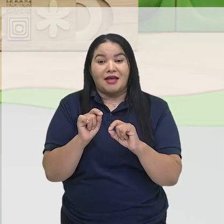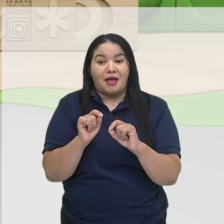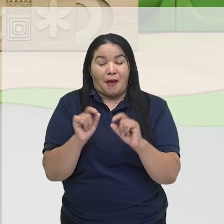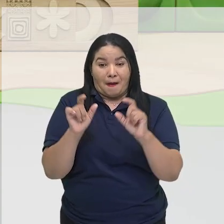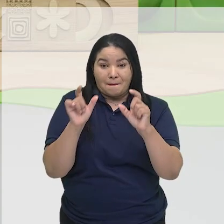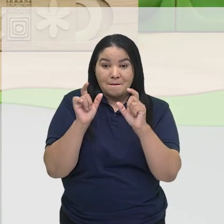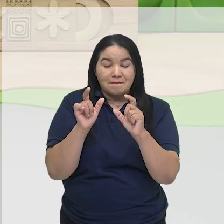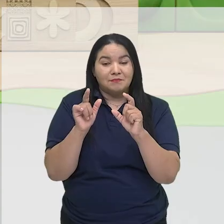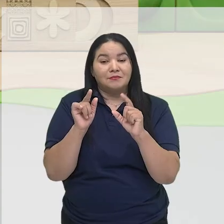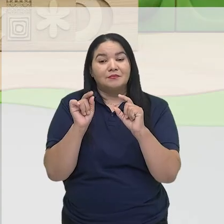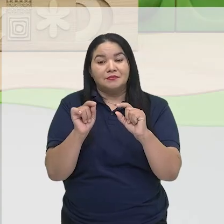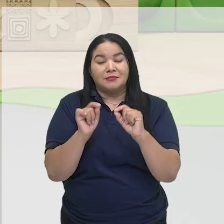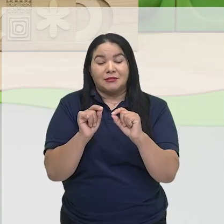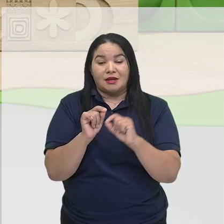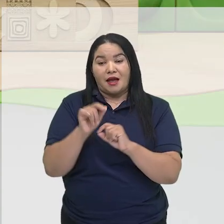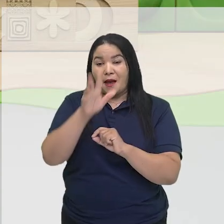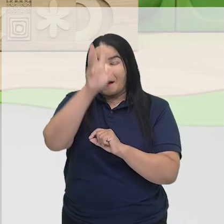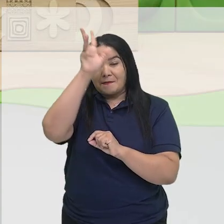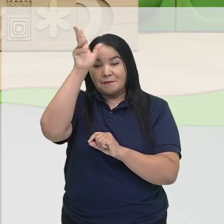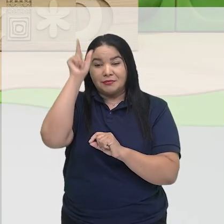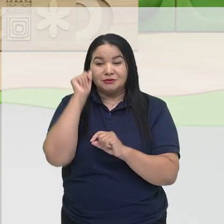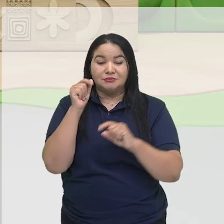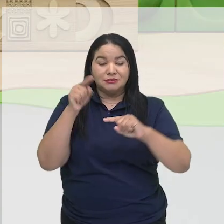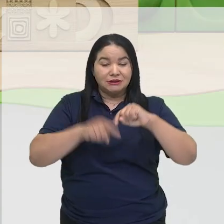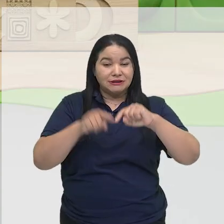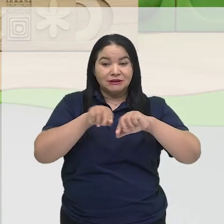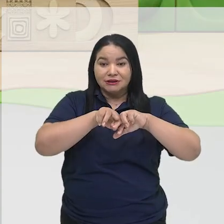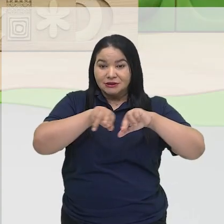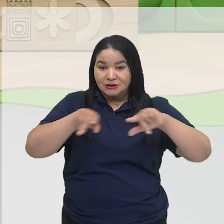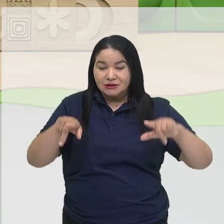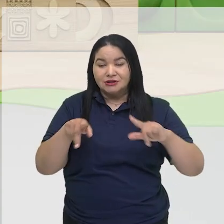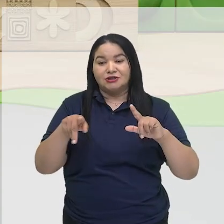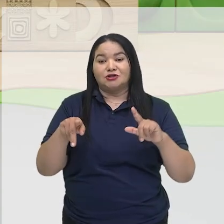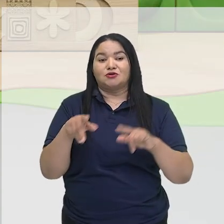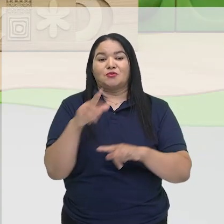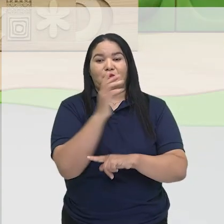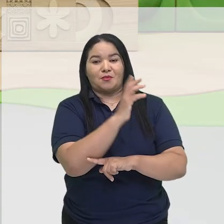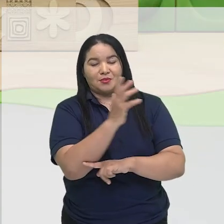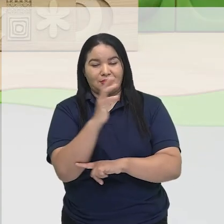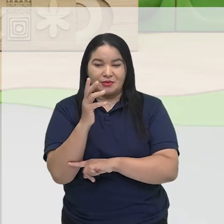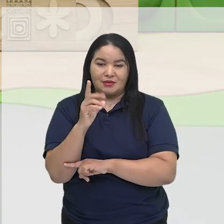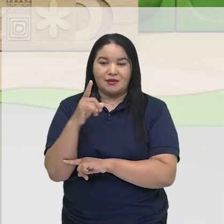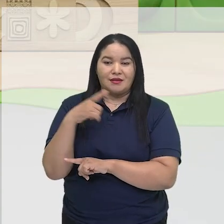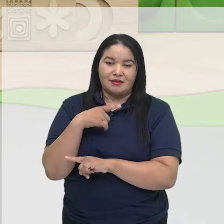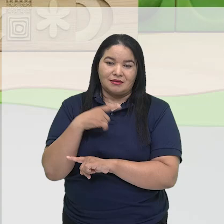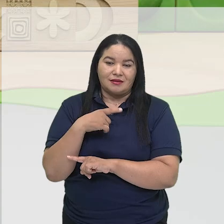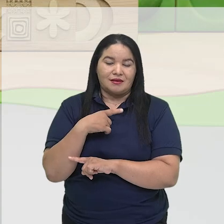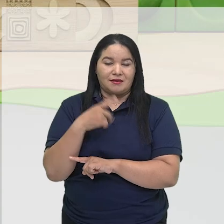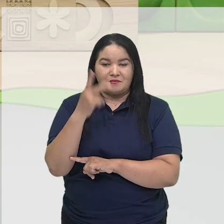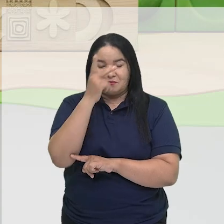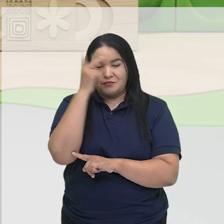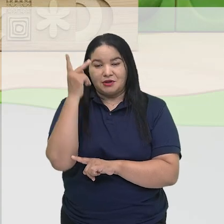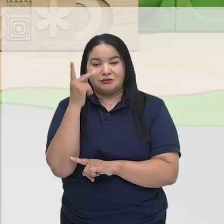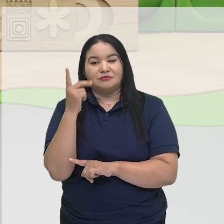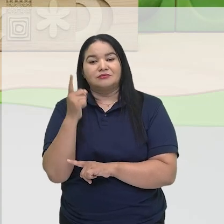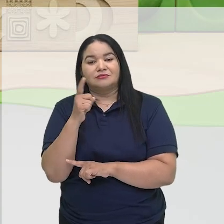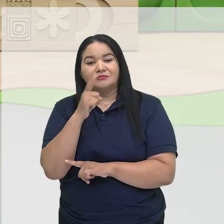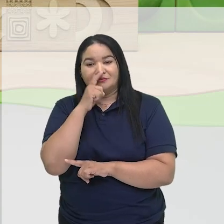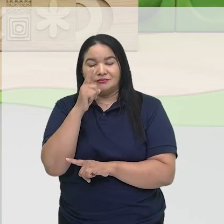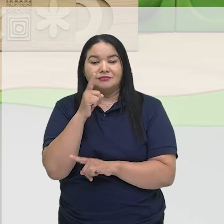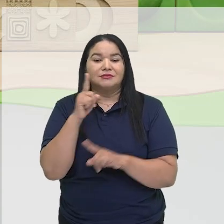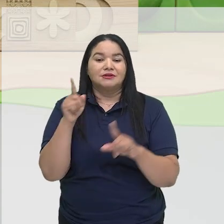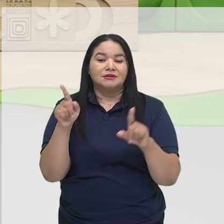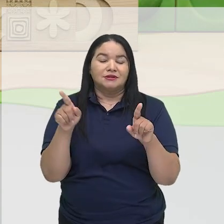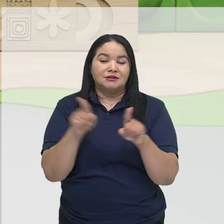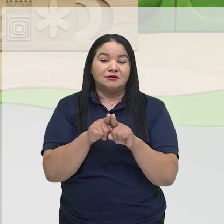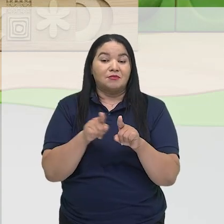realmente nós temos recursos infinitos da natureza, mas nós temos que saber utilizar